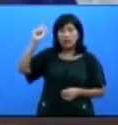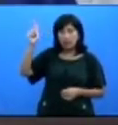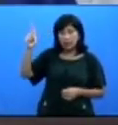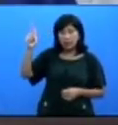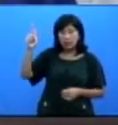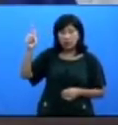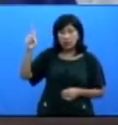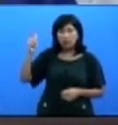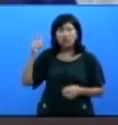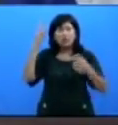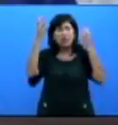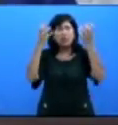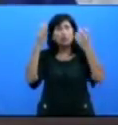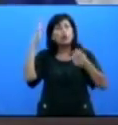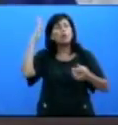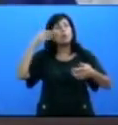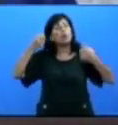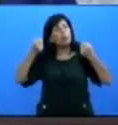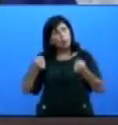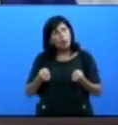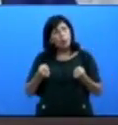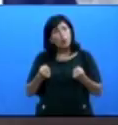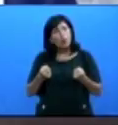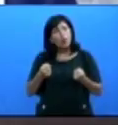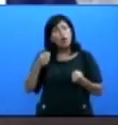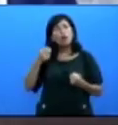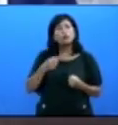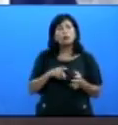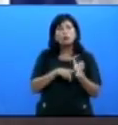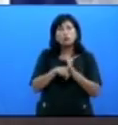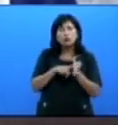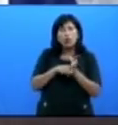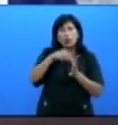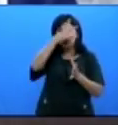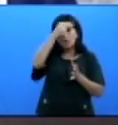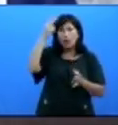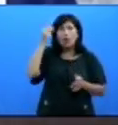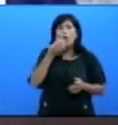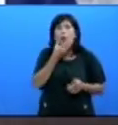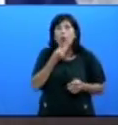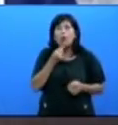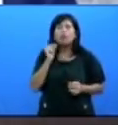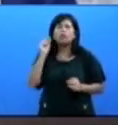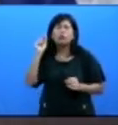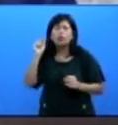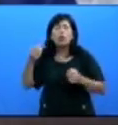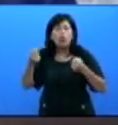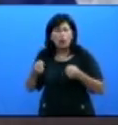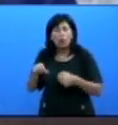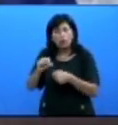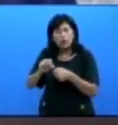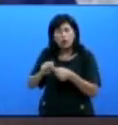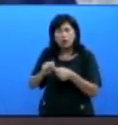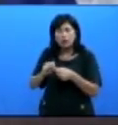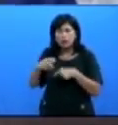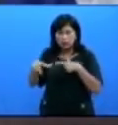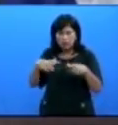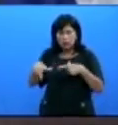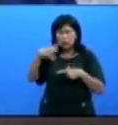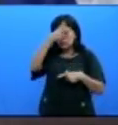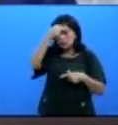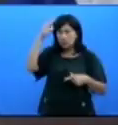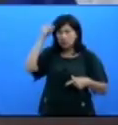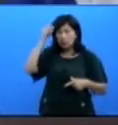saber do impacto. E chegamos à conclusão de que vai ser menos de 0,5%, né, vereador Joaquim? Né? Menos de